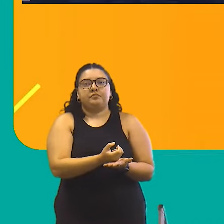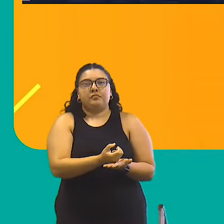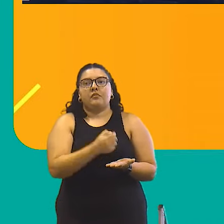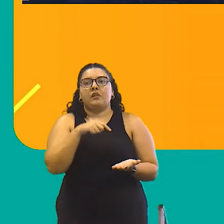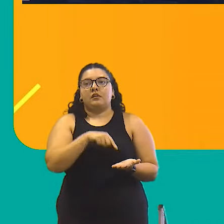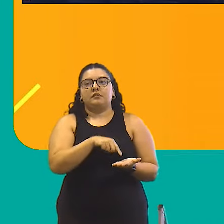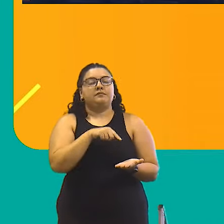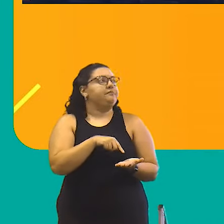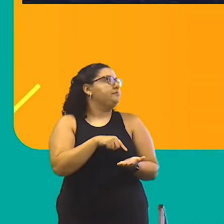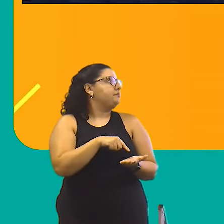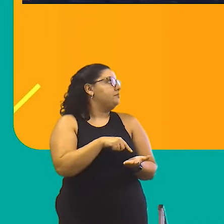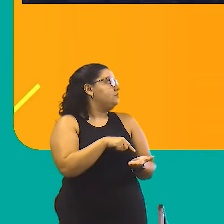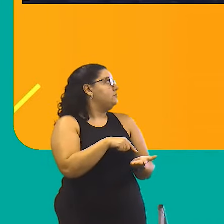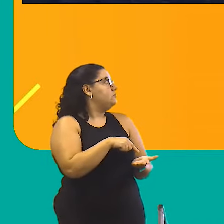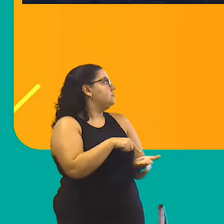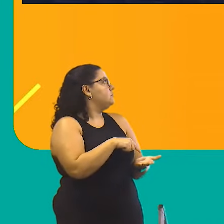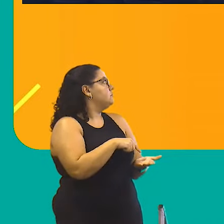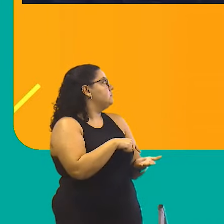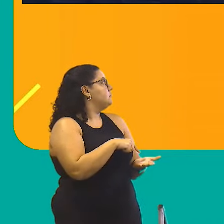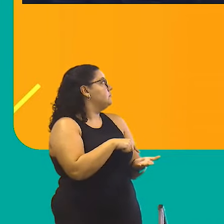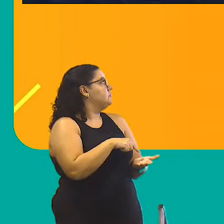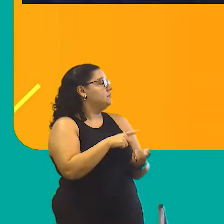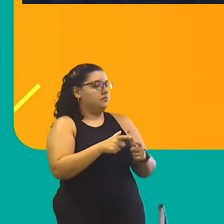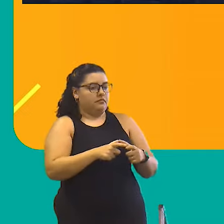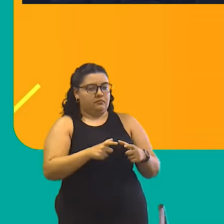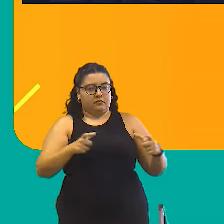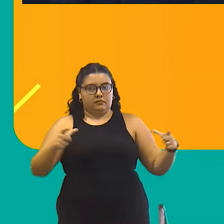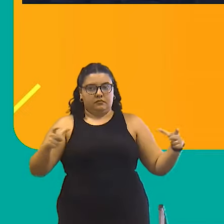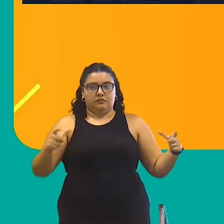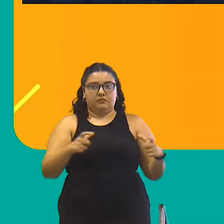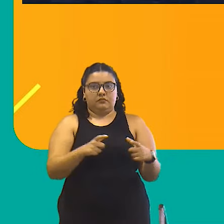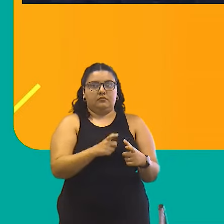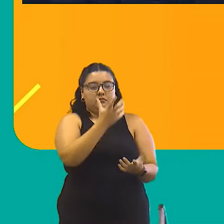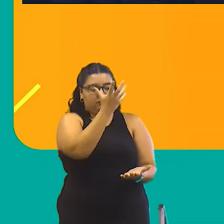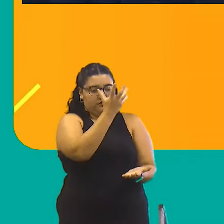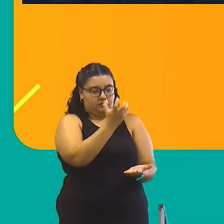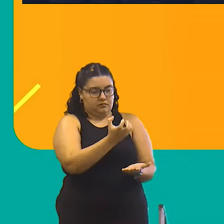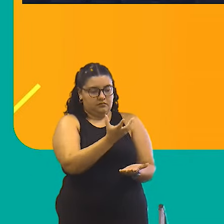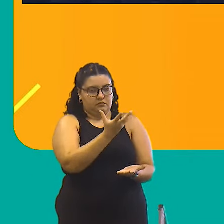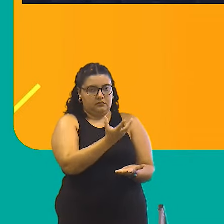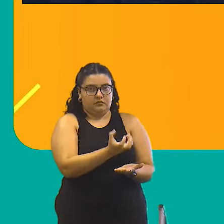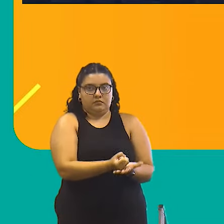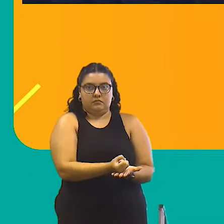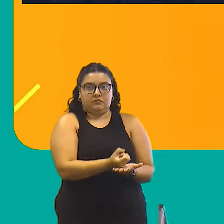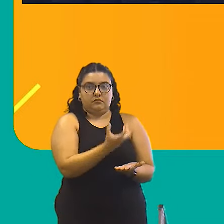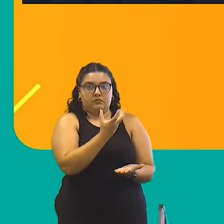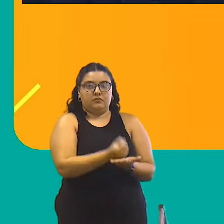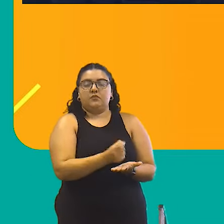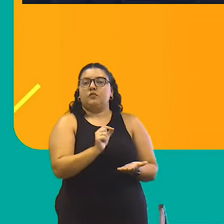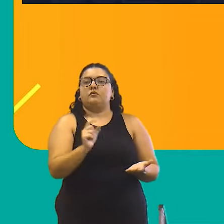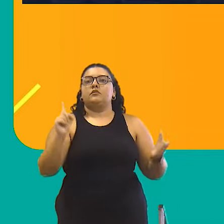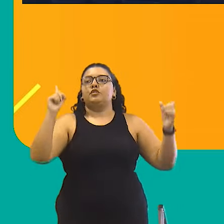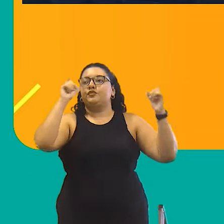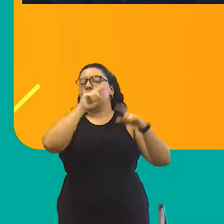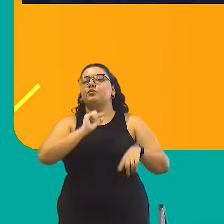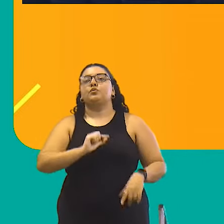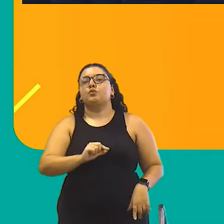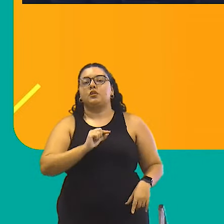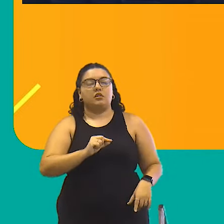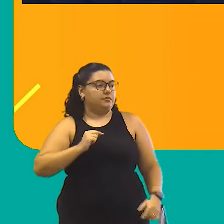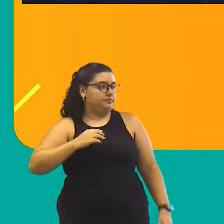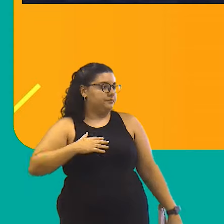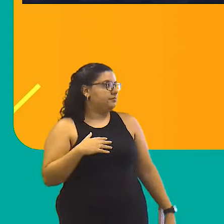dimensões da ordem do tamanho do comprimento da onda. Então, o que dificulta?